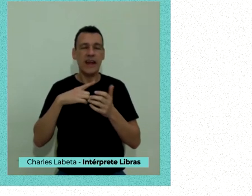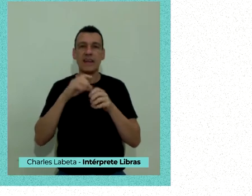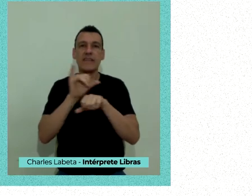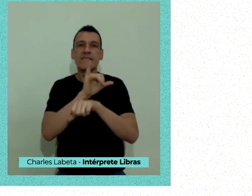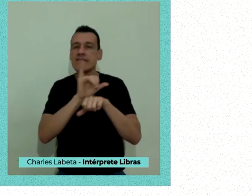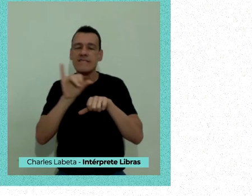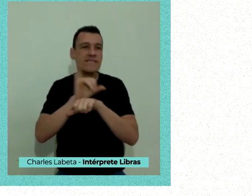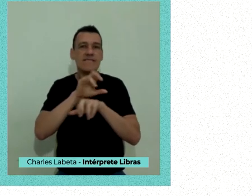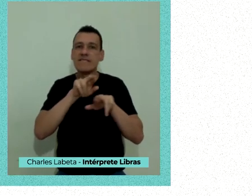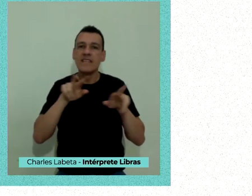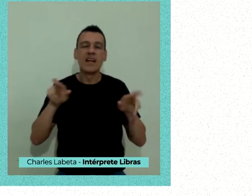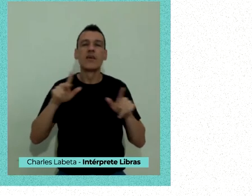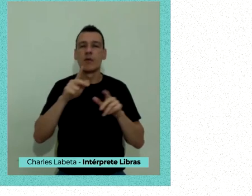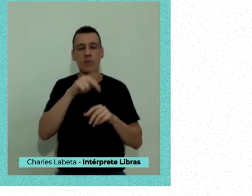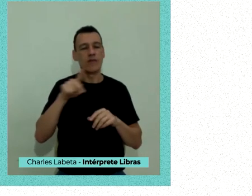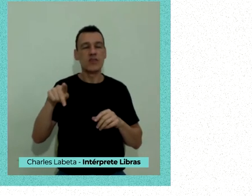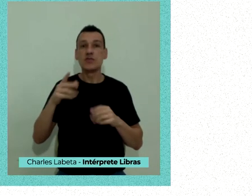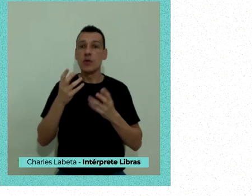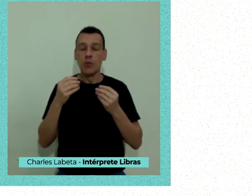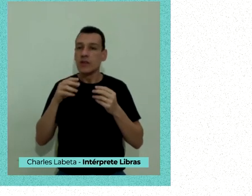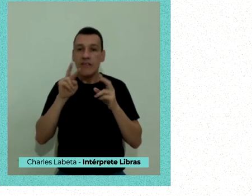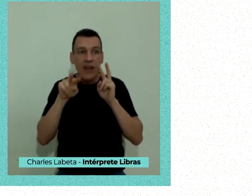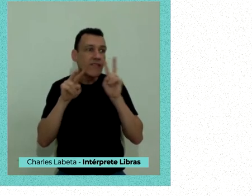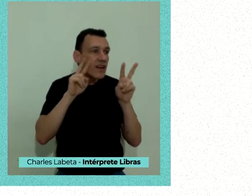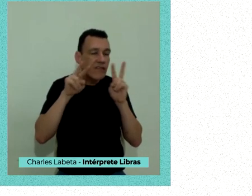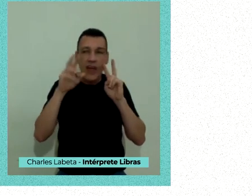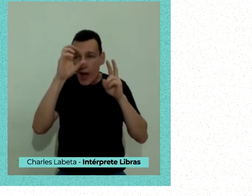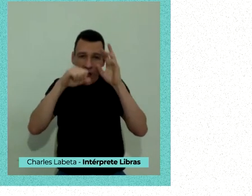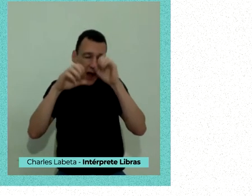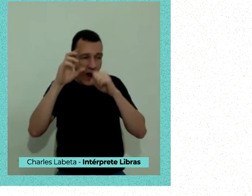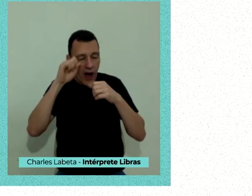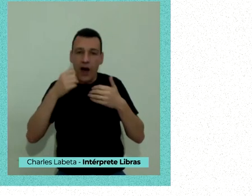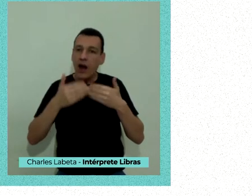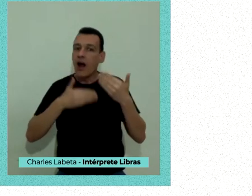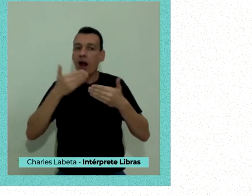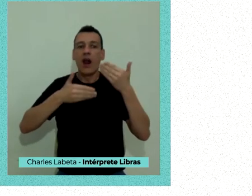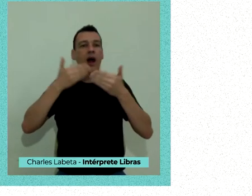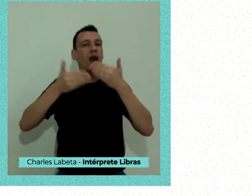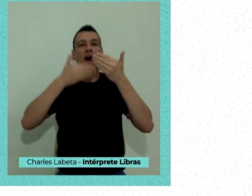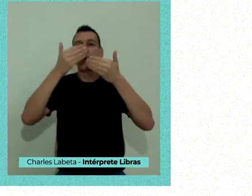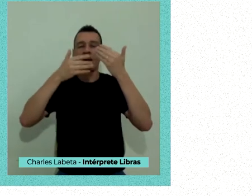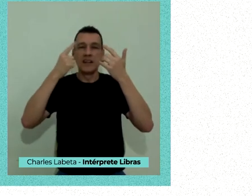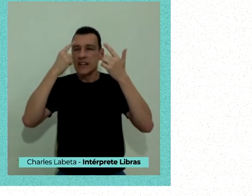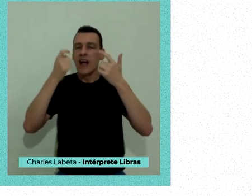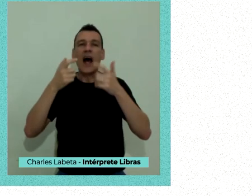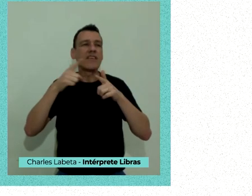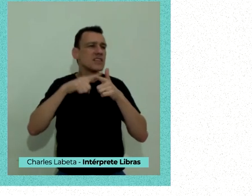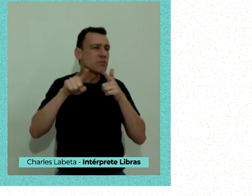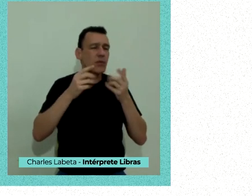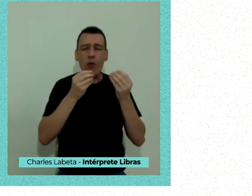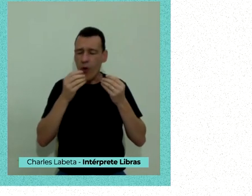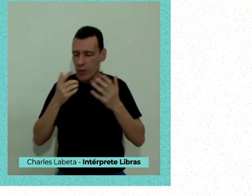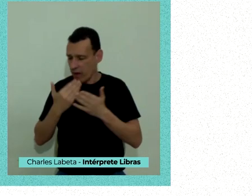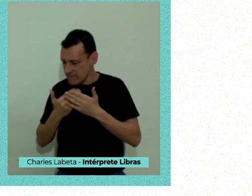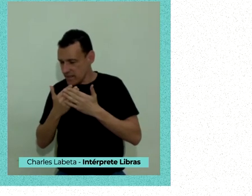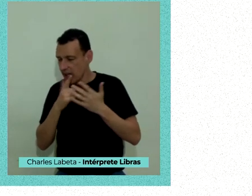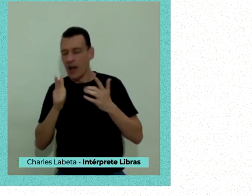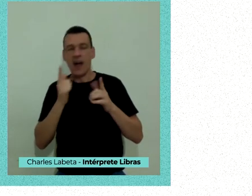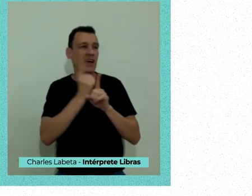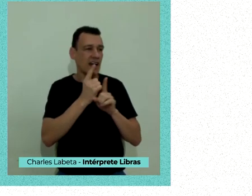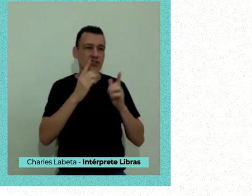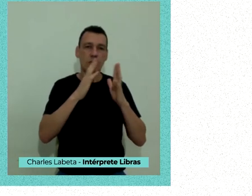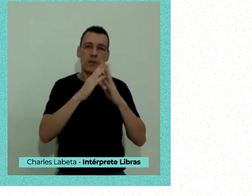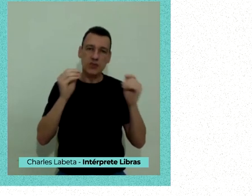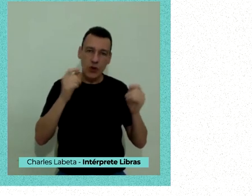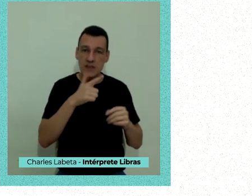de fazer, identificando questões muito pontuais e buscando e construindo solução e aplicando, nem sempre acertando. Né?